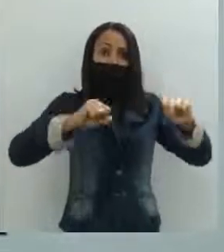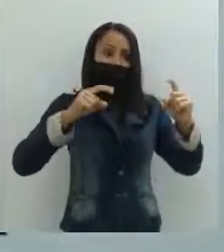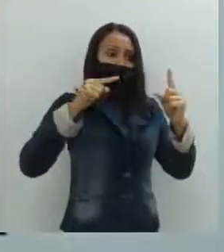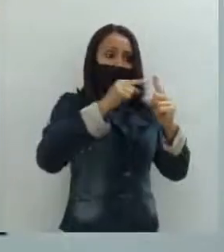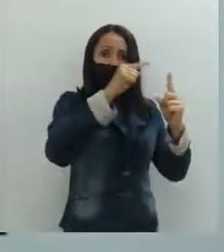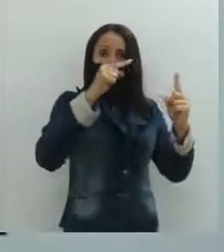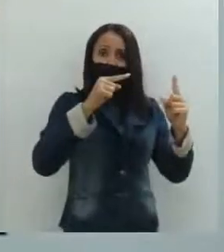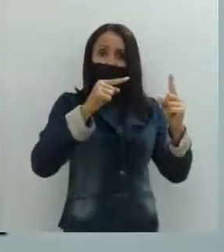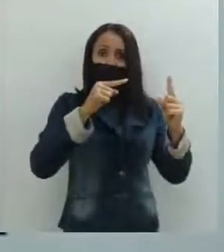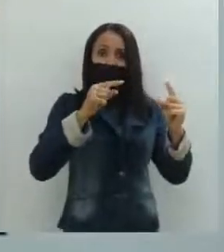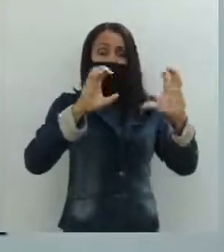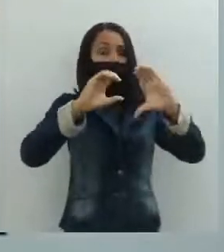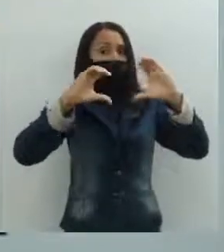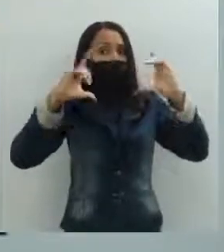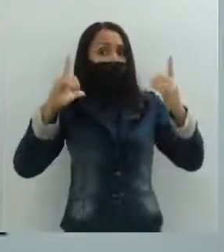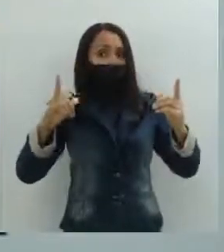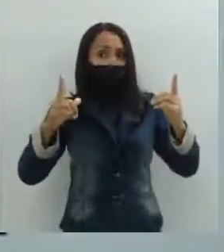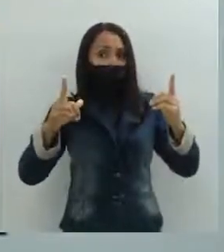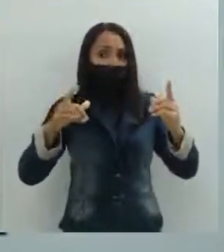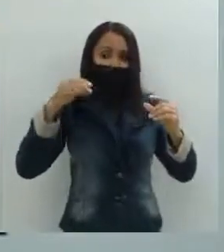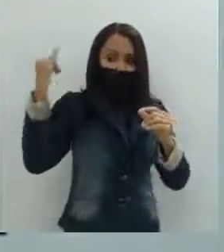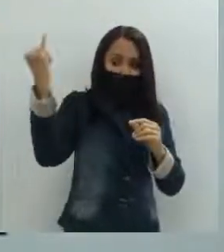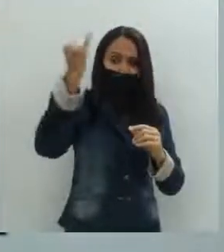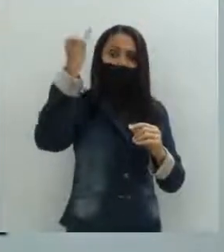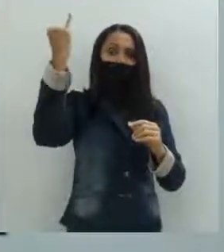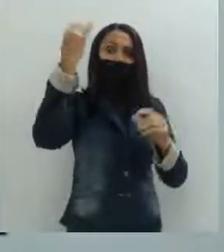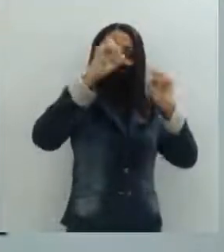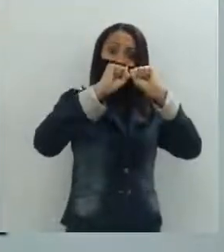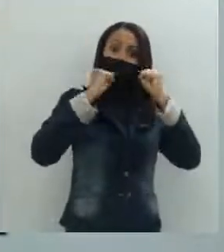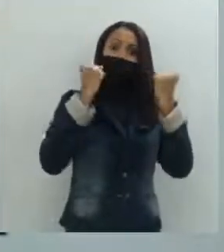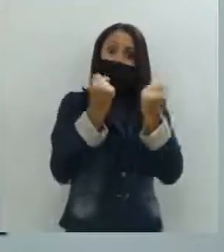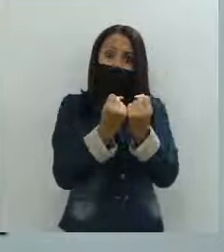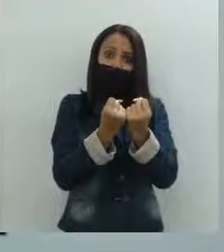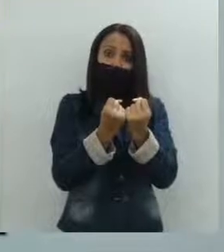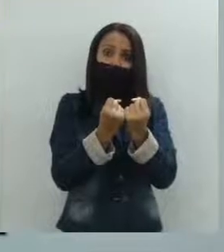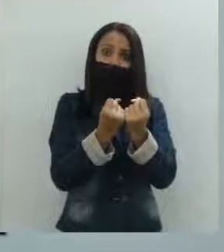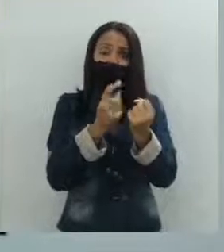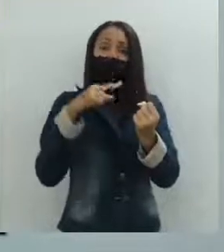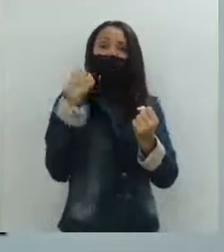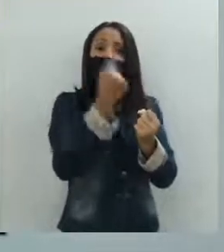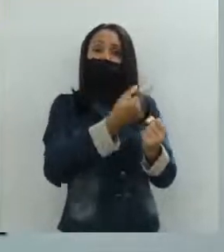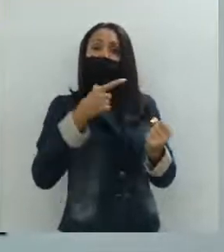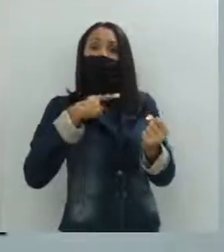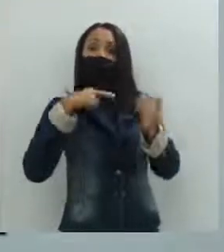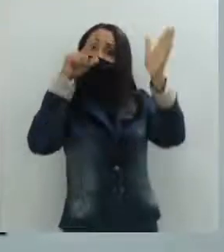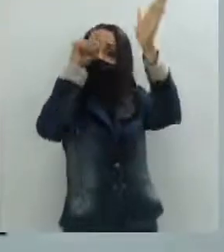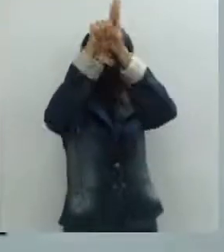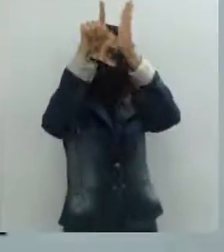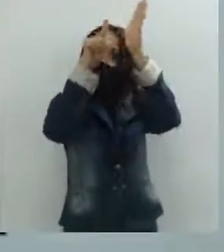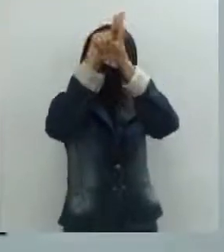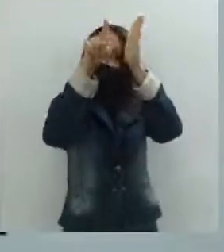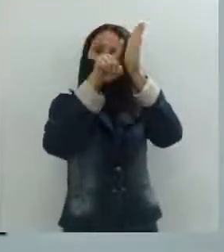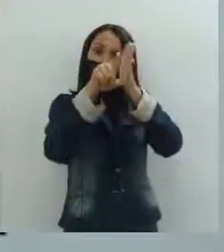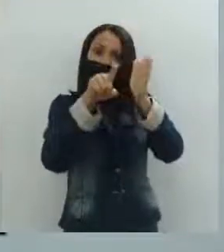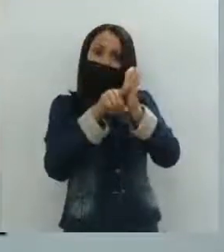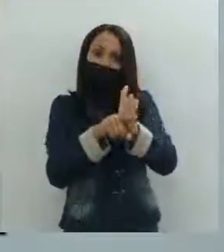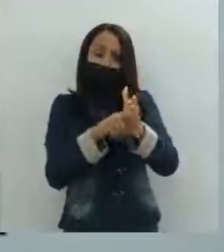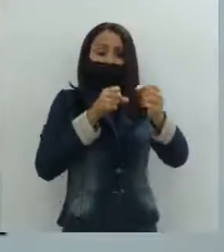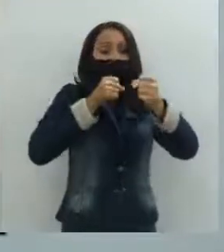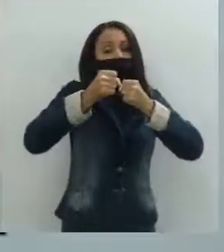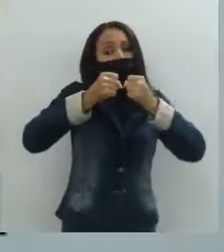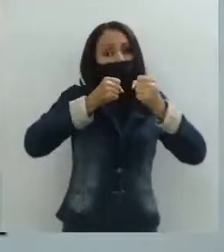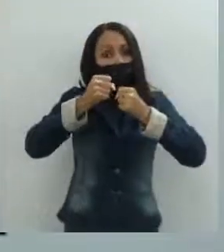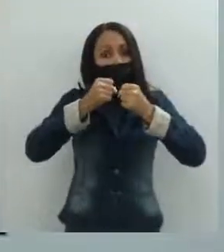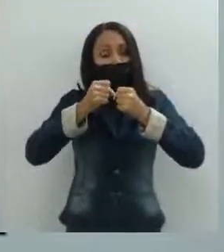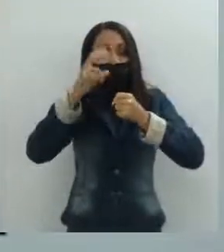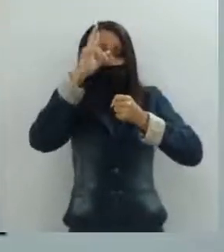objetiva, clara, relevante socialmente, e nós temos aquelas perguntinhas do jornalismo.